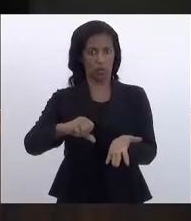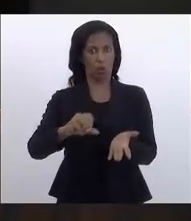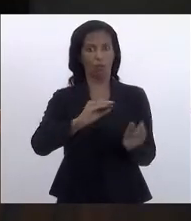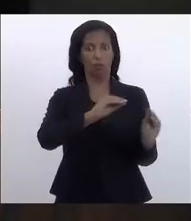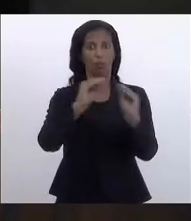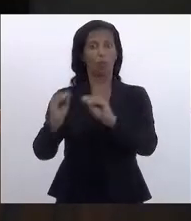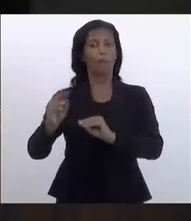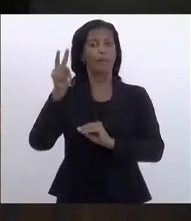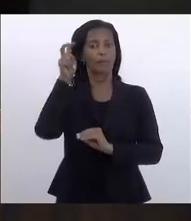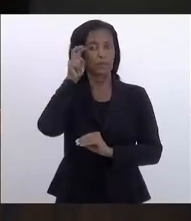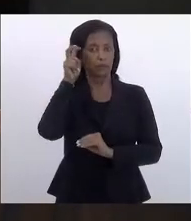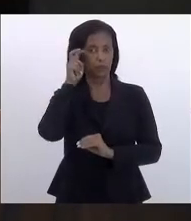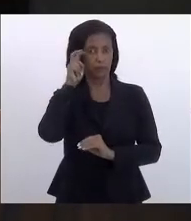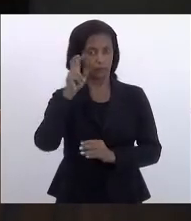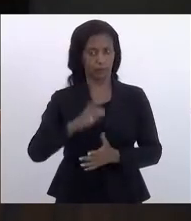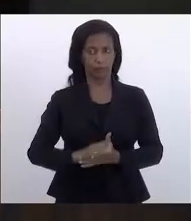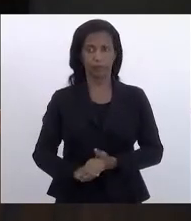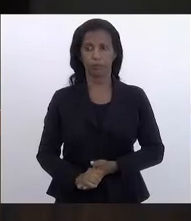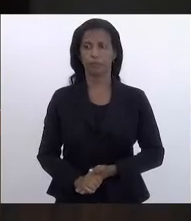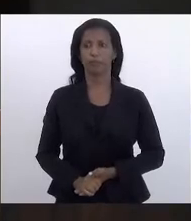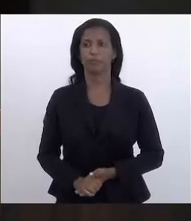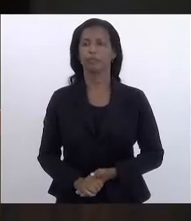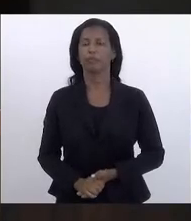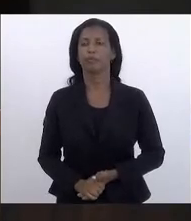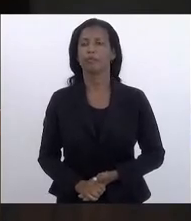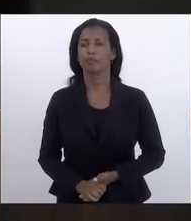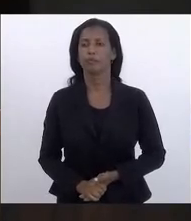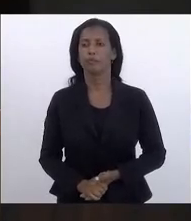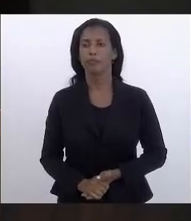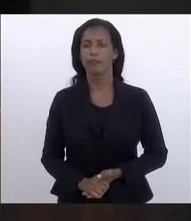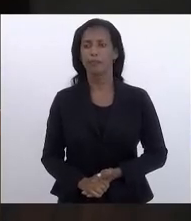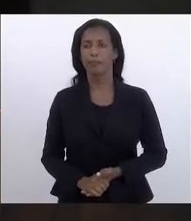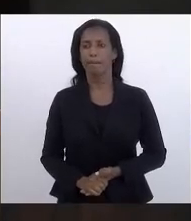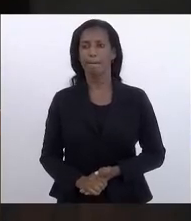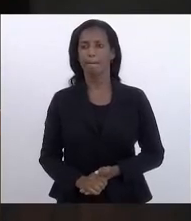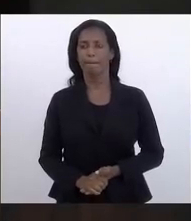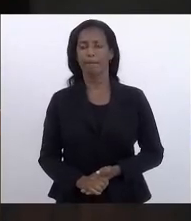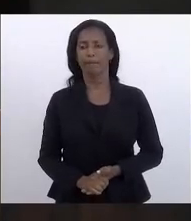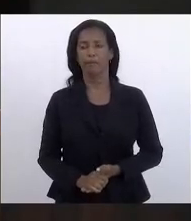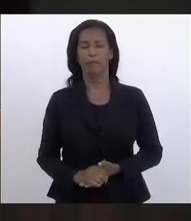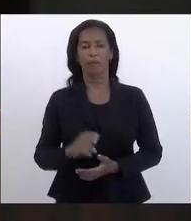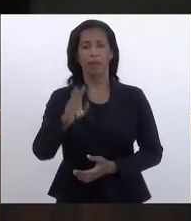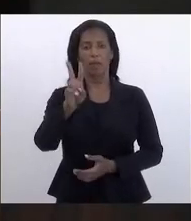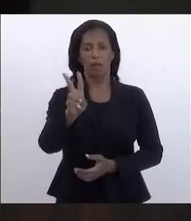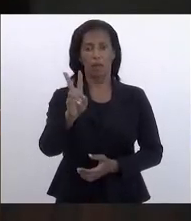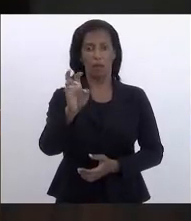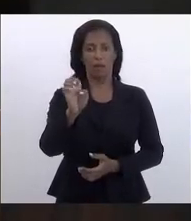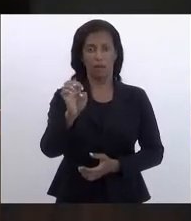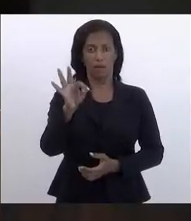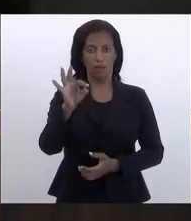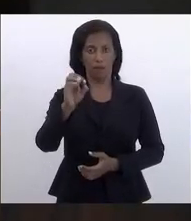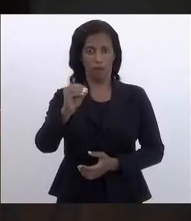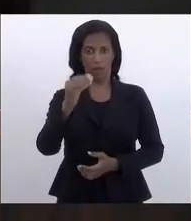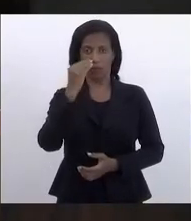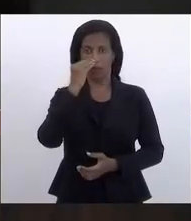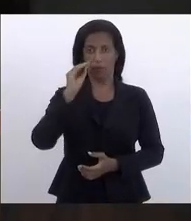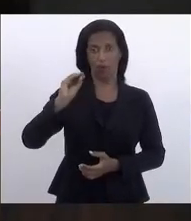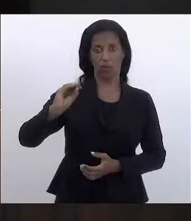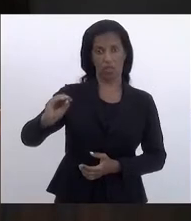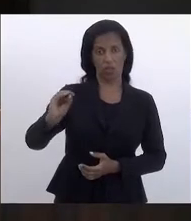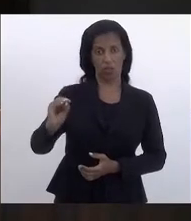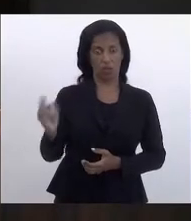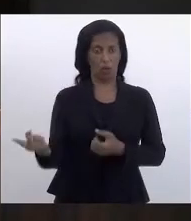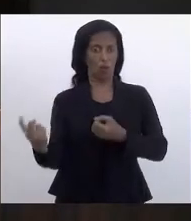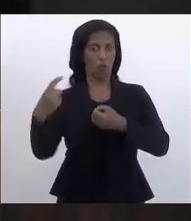-feira presidente o nono é manter o veto os vetos foram rejeitados e